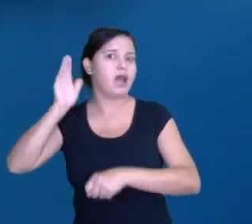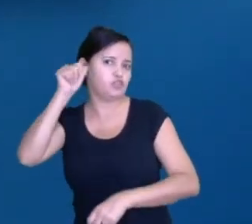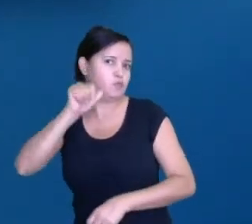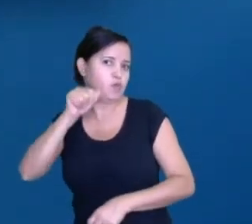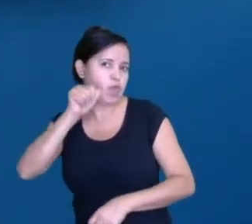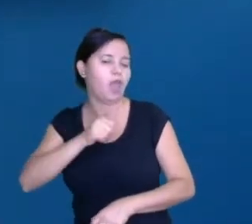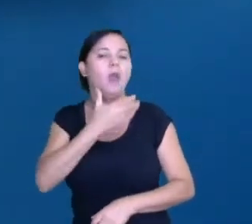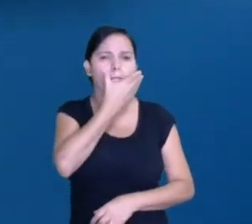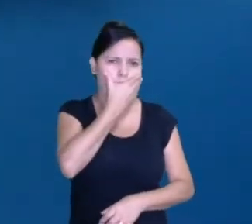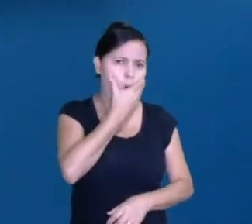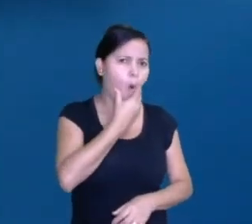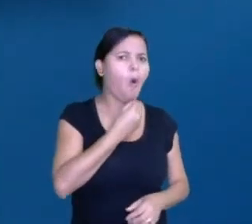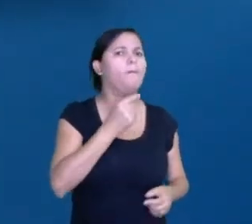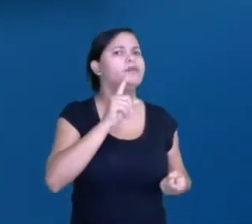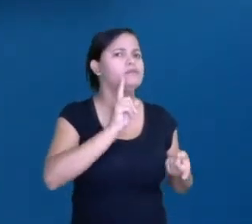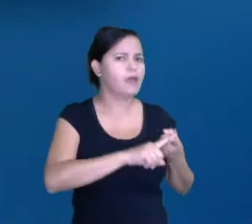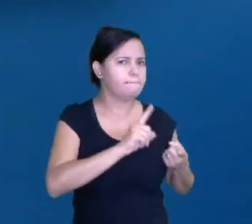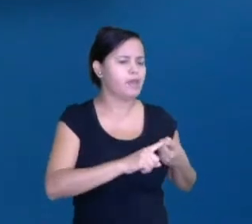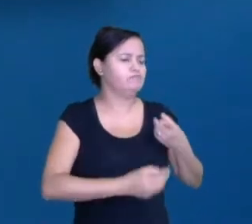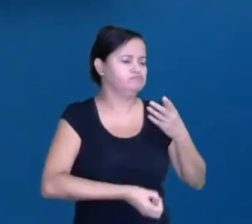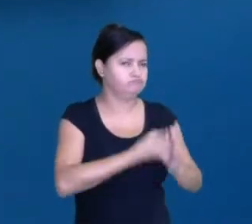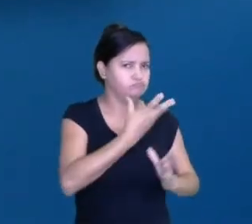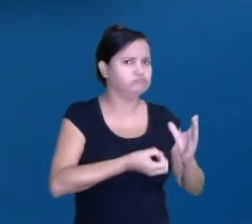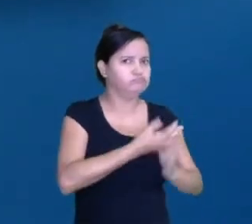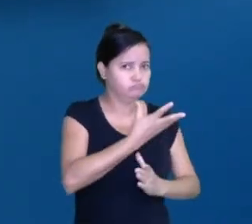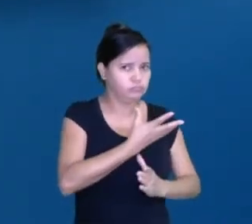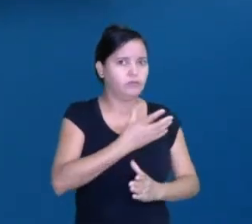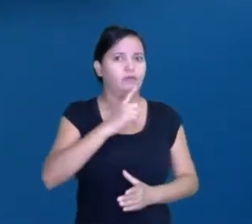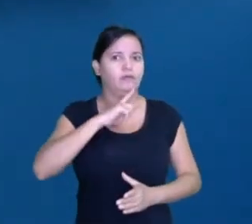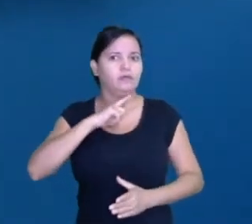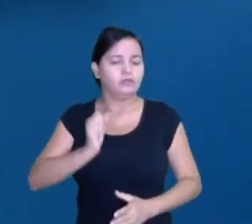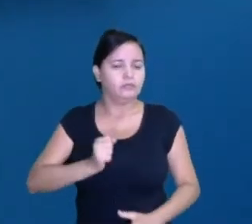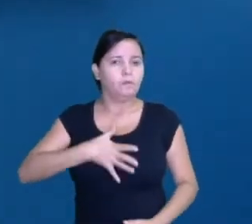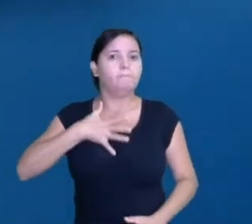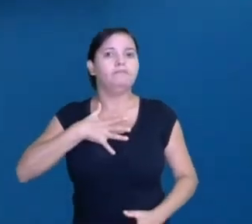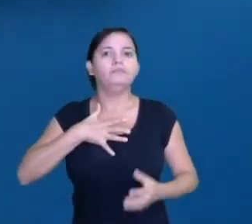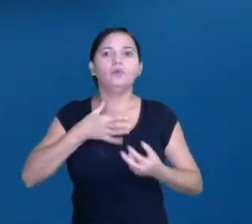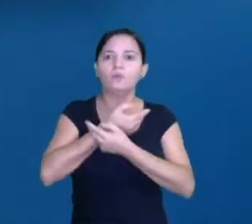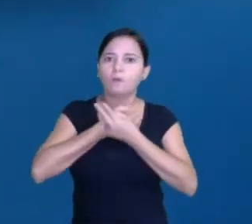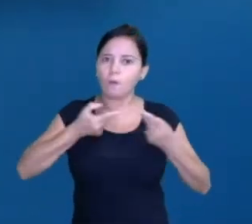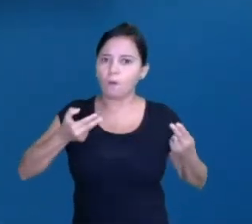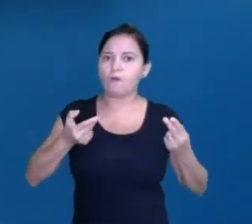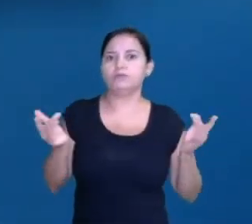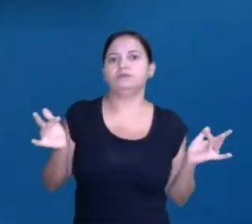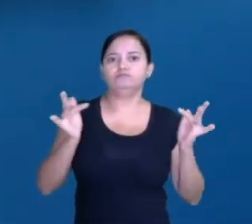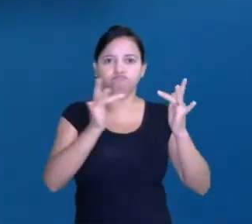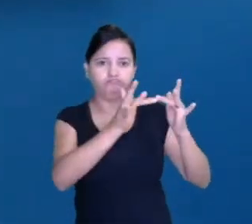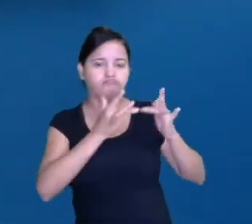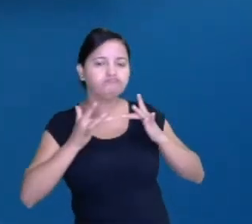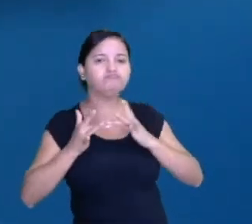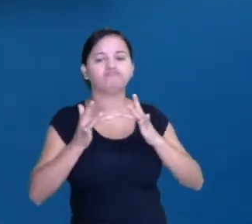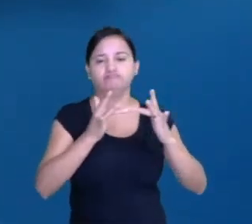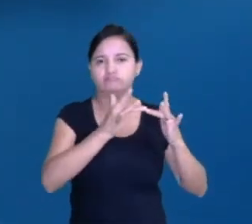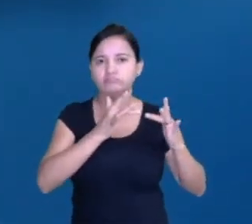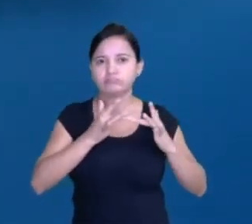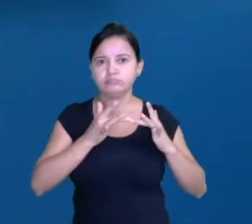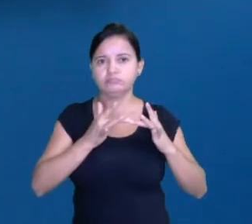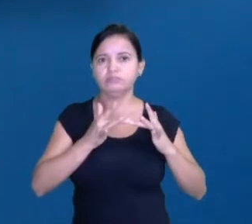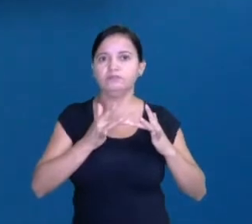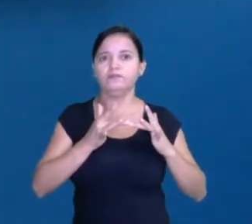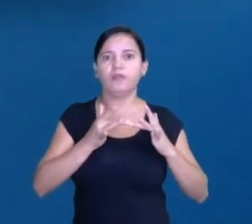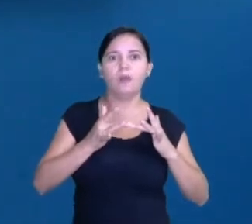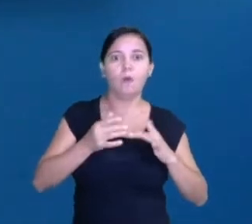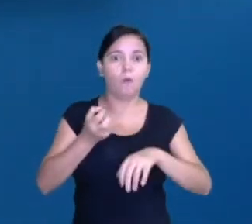associado a essa relação de prazer, essa relação que tem a ver com esse tocante ao